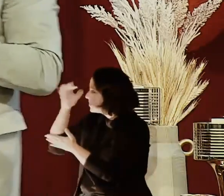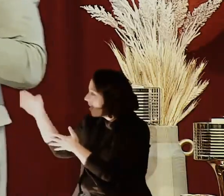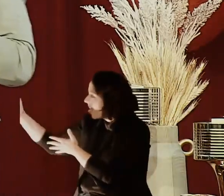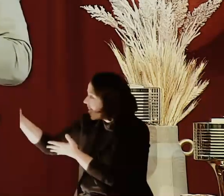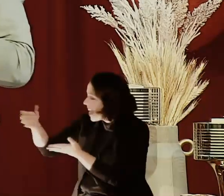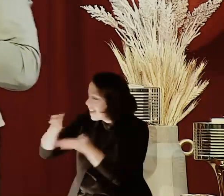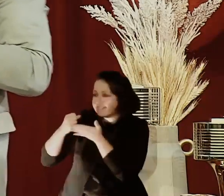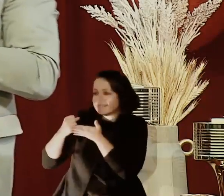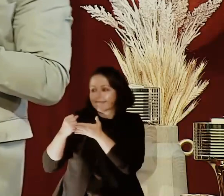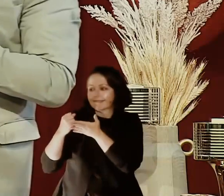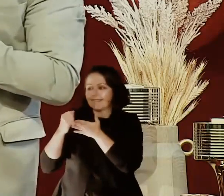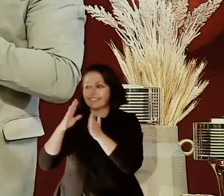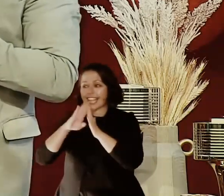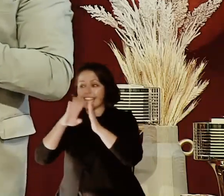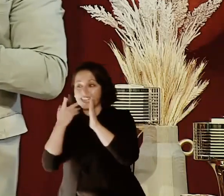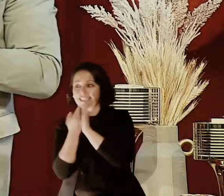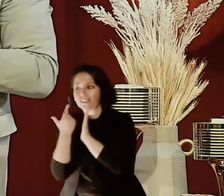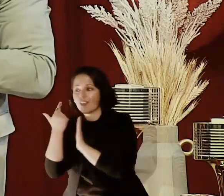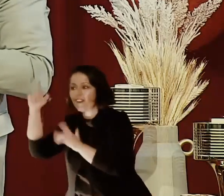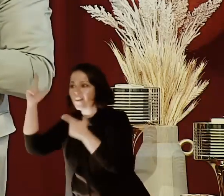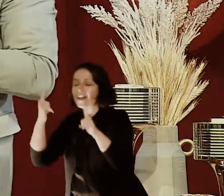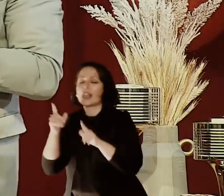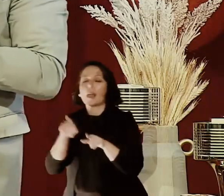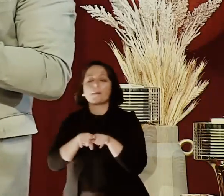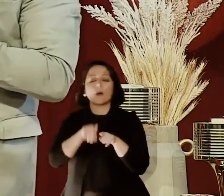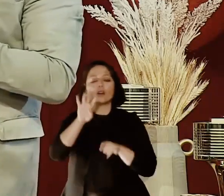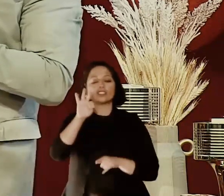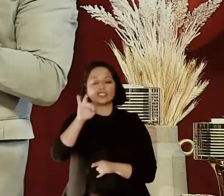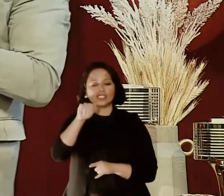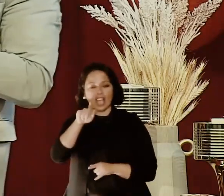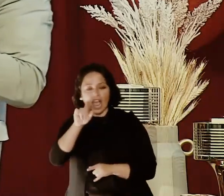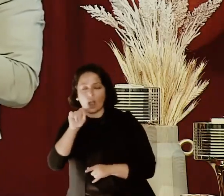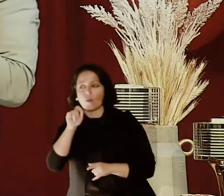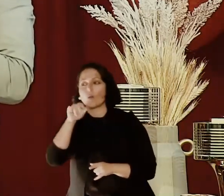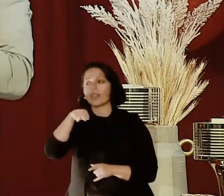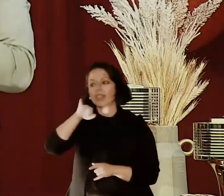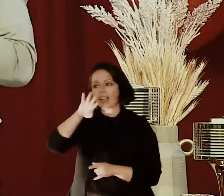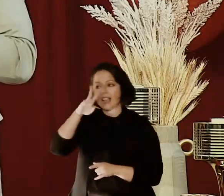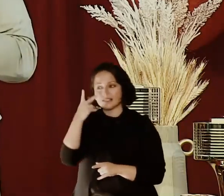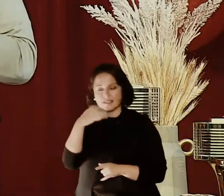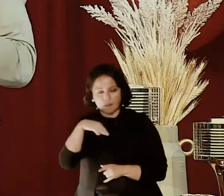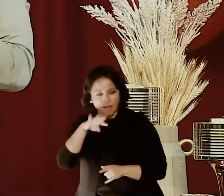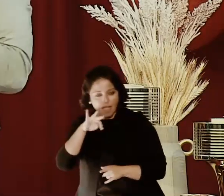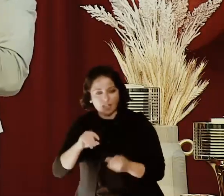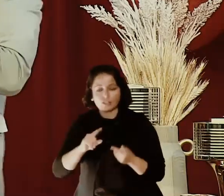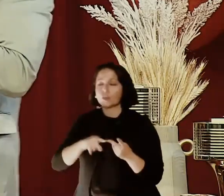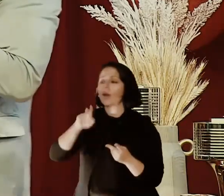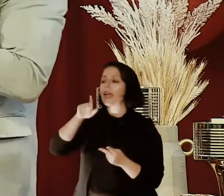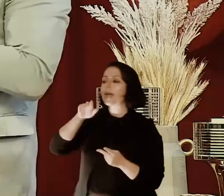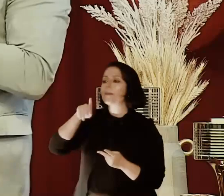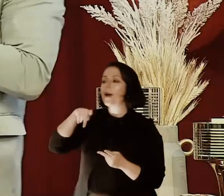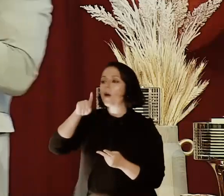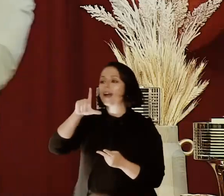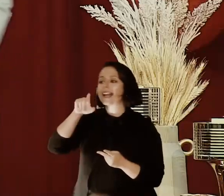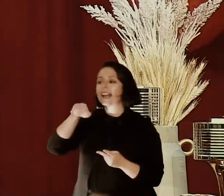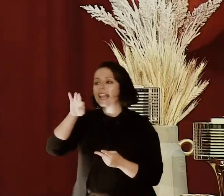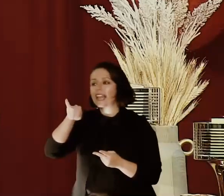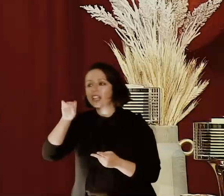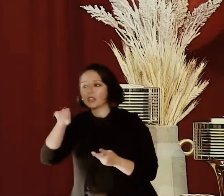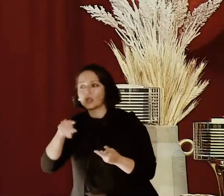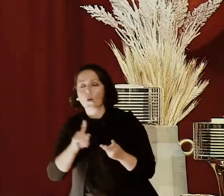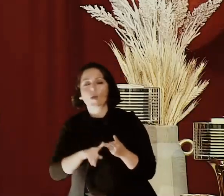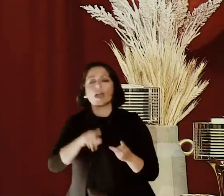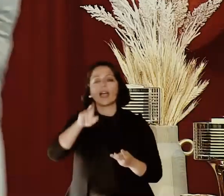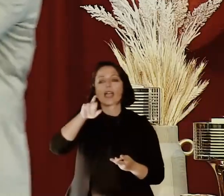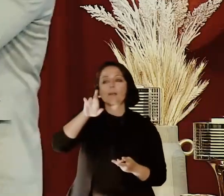amistosamente das suas igrejas, o irmão Tiago Nascimento, baixista, o irmão Cleiton Paiva, baterista,